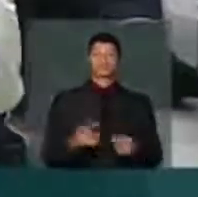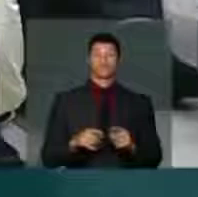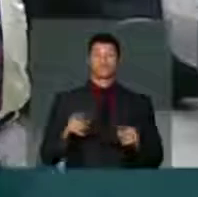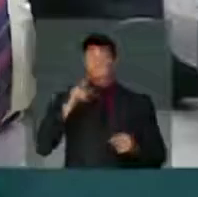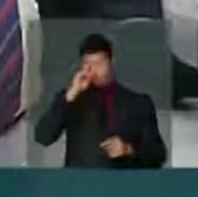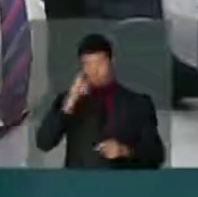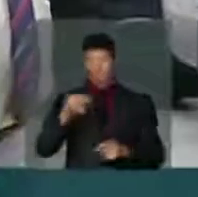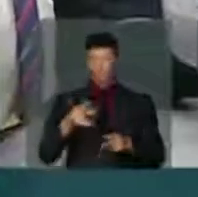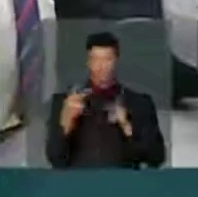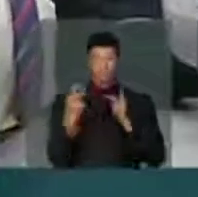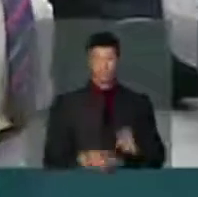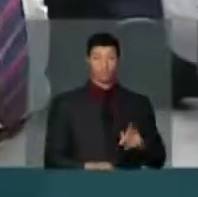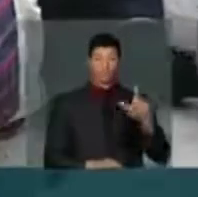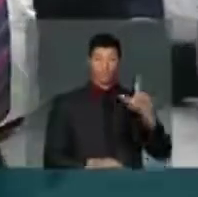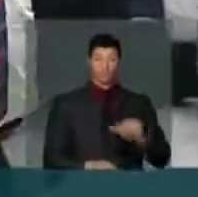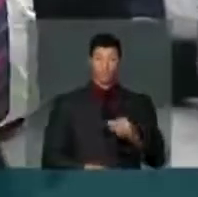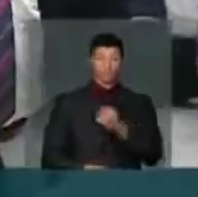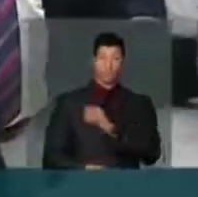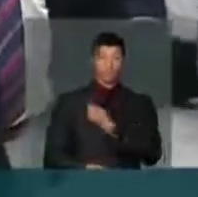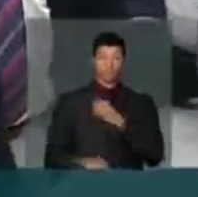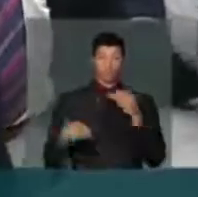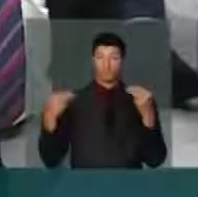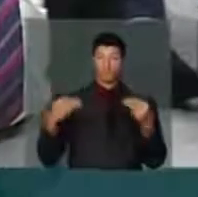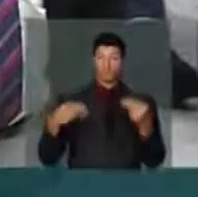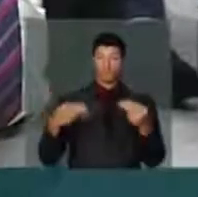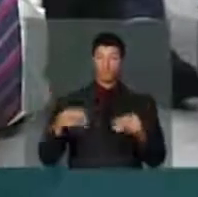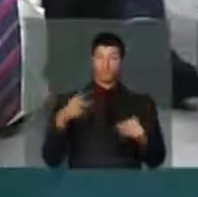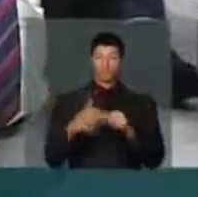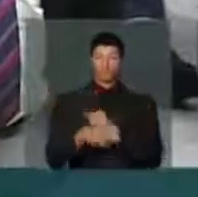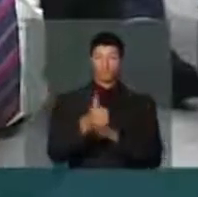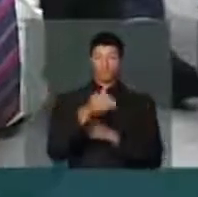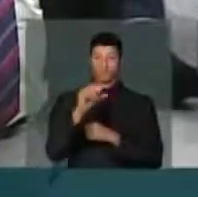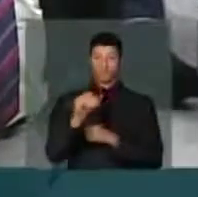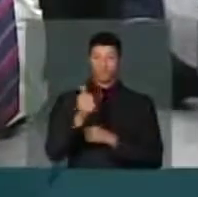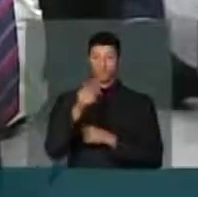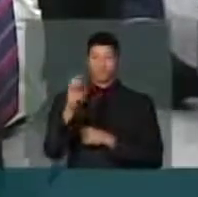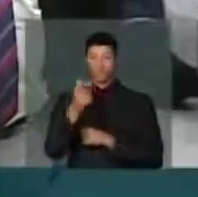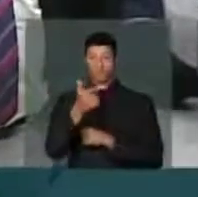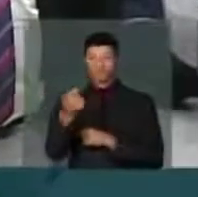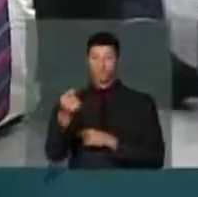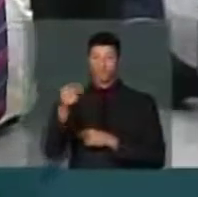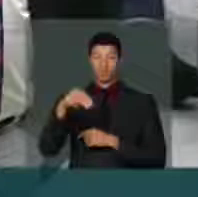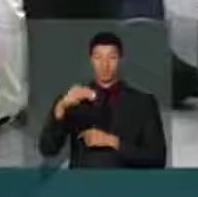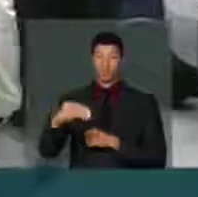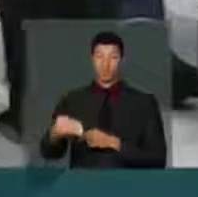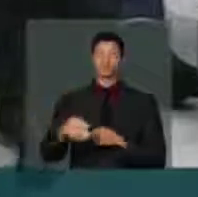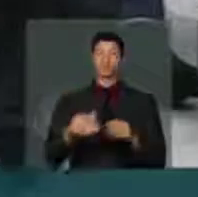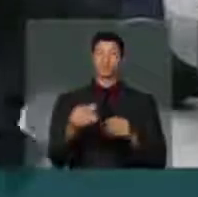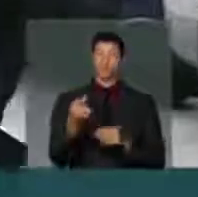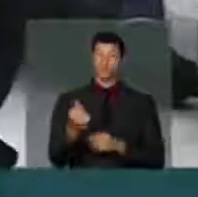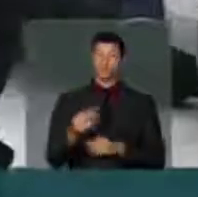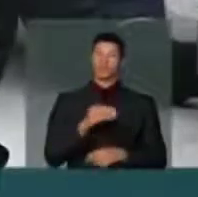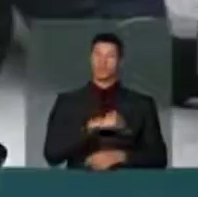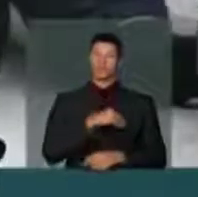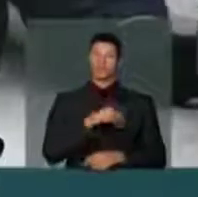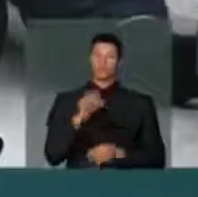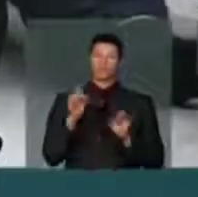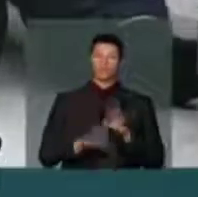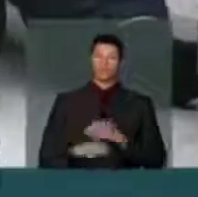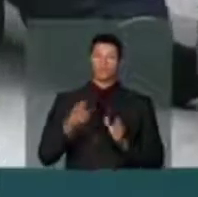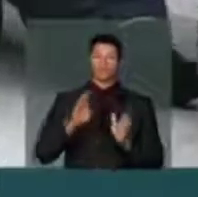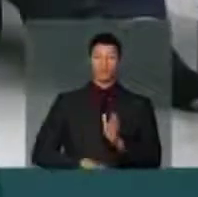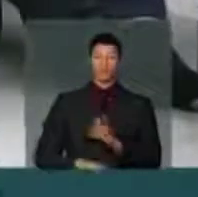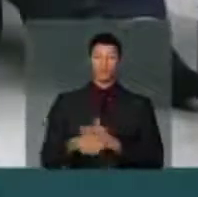Mandar para cá um projeto diminuindo o número de ministérios, cortar 10, 15, 20 ministérios, cortar cargos comissionados, para deixar de